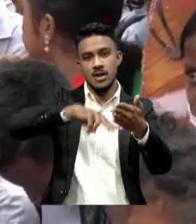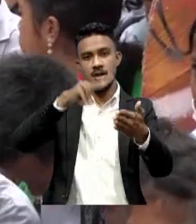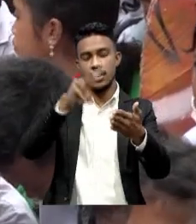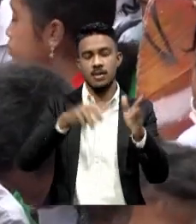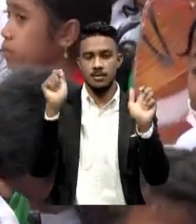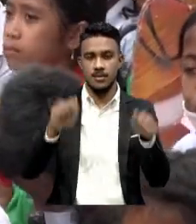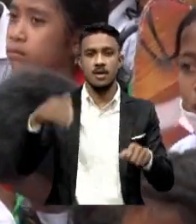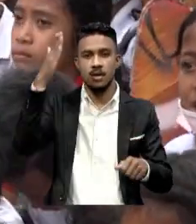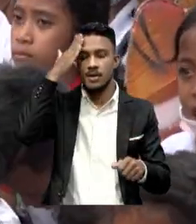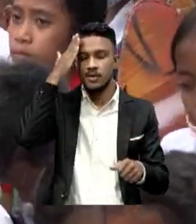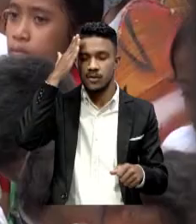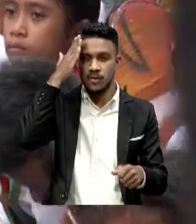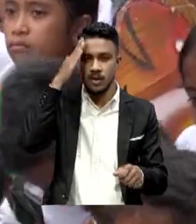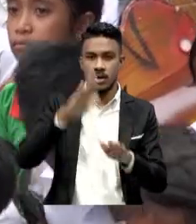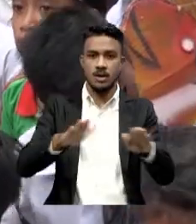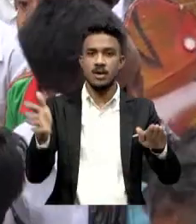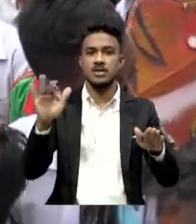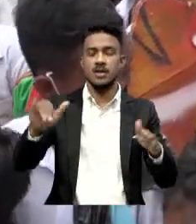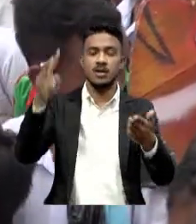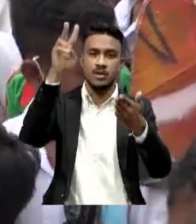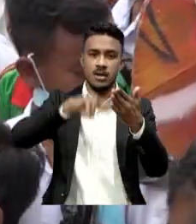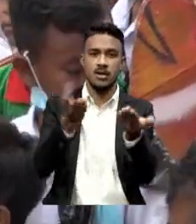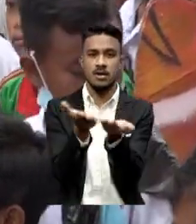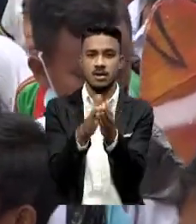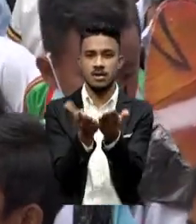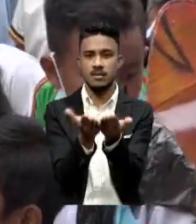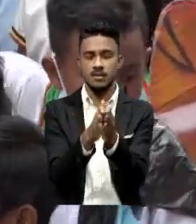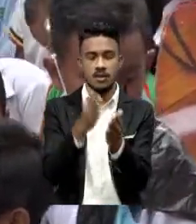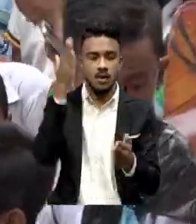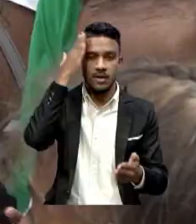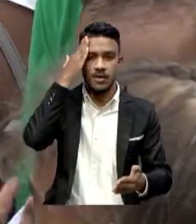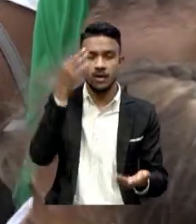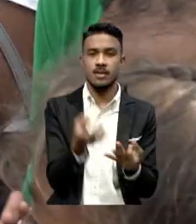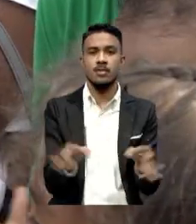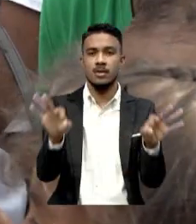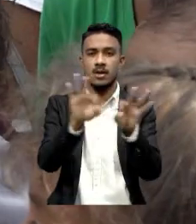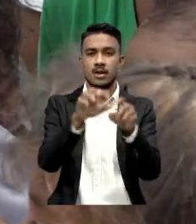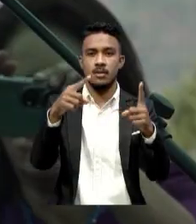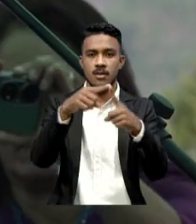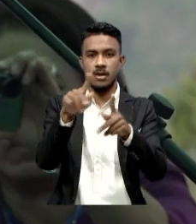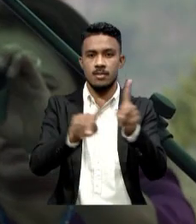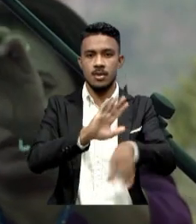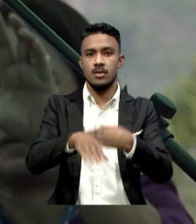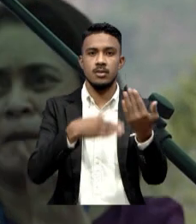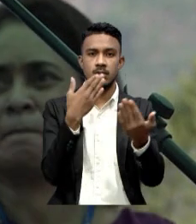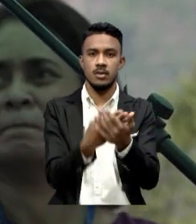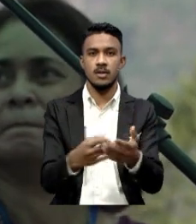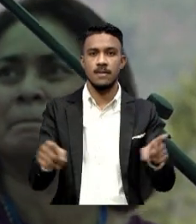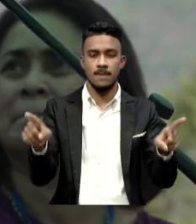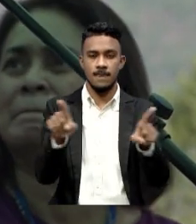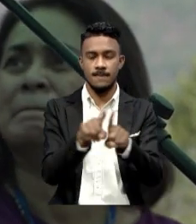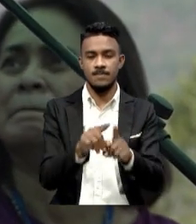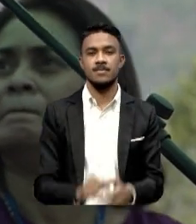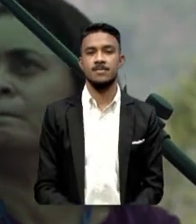motiva labarexira, o de lê livro, tamba conhecimento né importante, baema roto. Já que uma